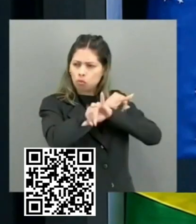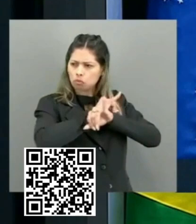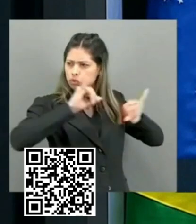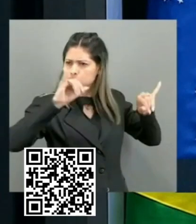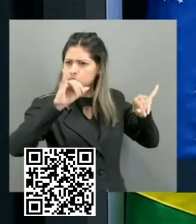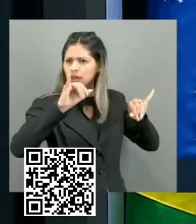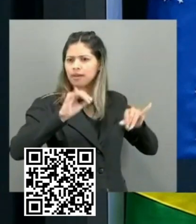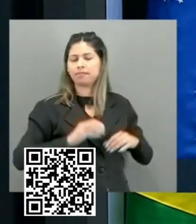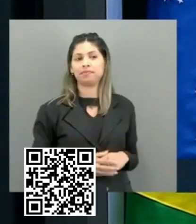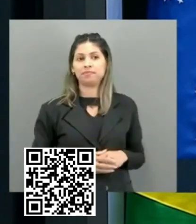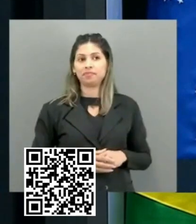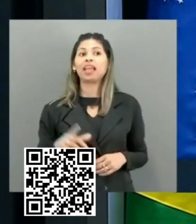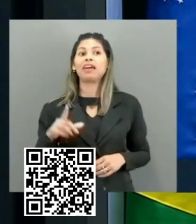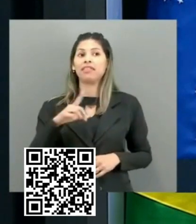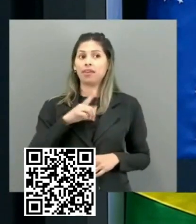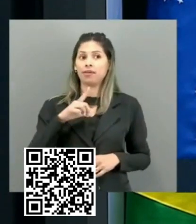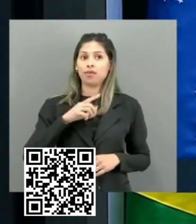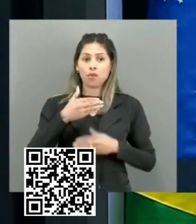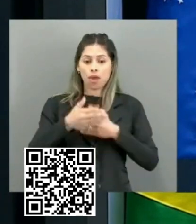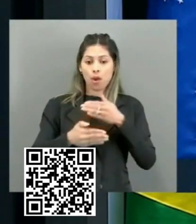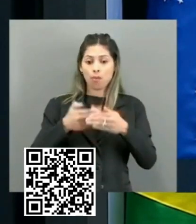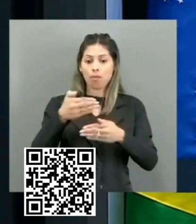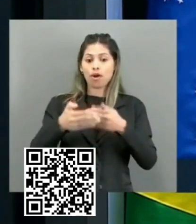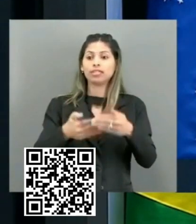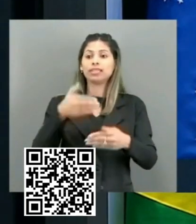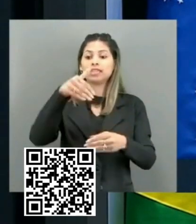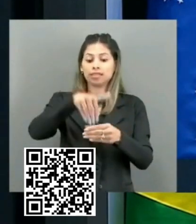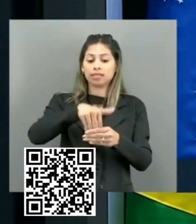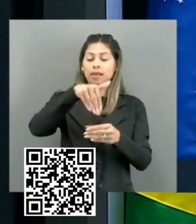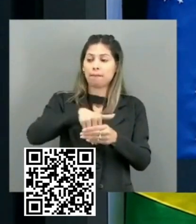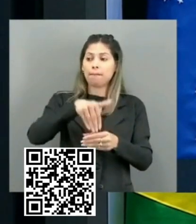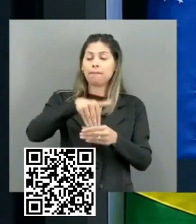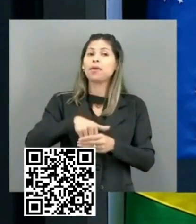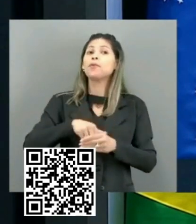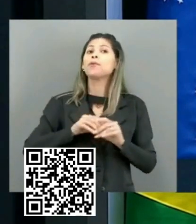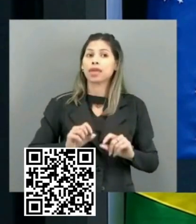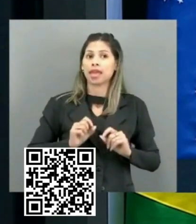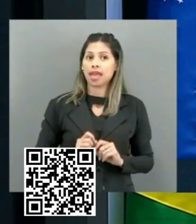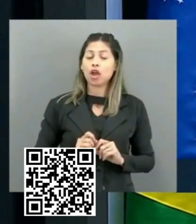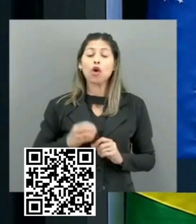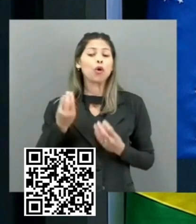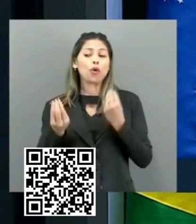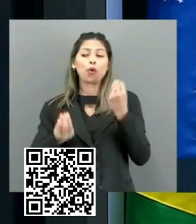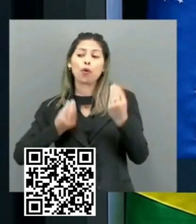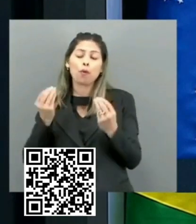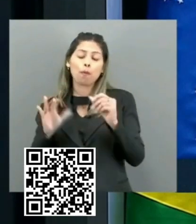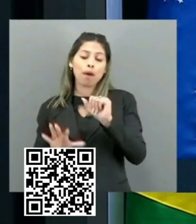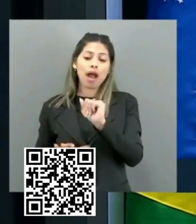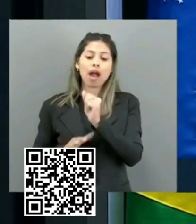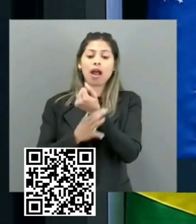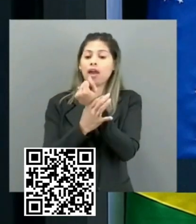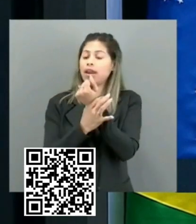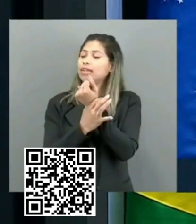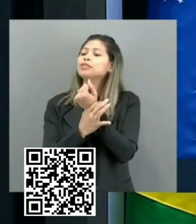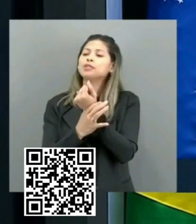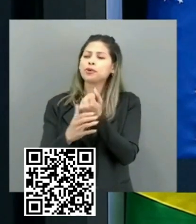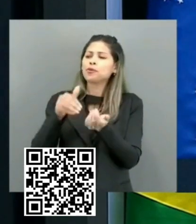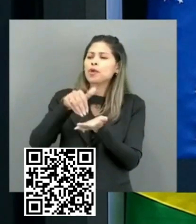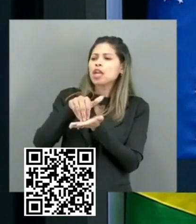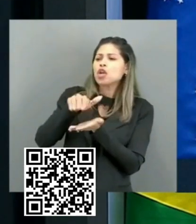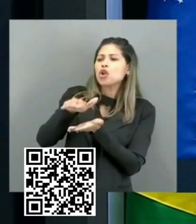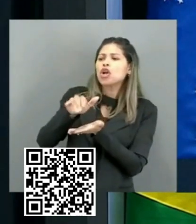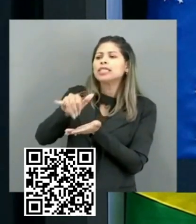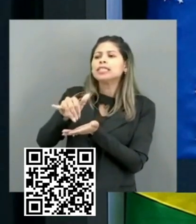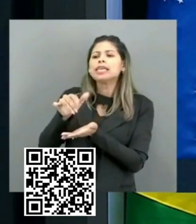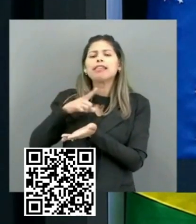um processo eleitoral passa necessariamente pela garantia de isonomia das condições